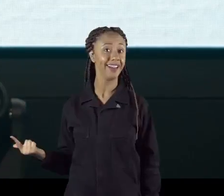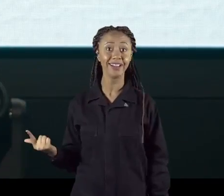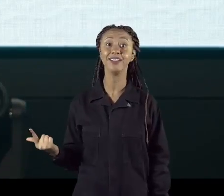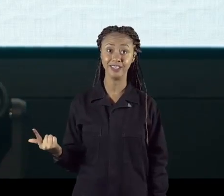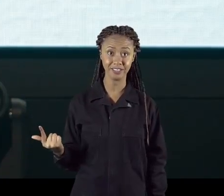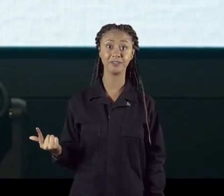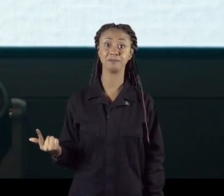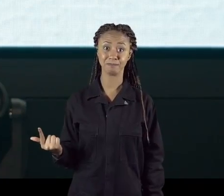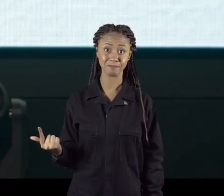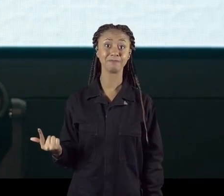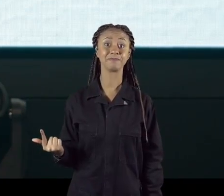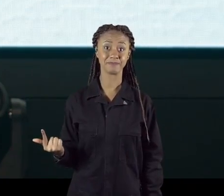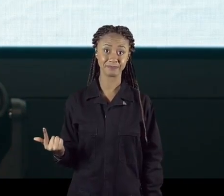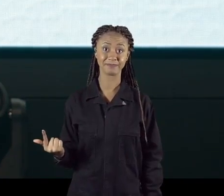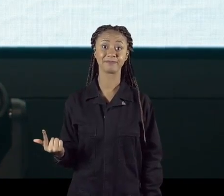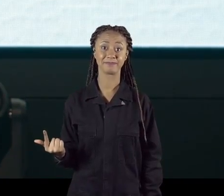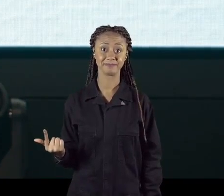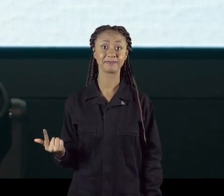é